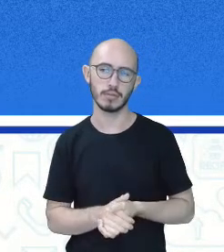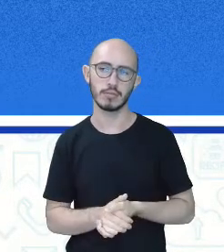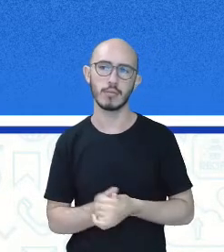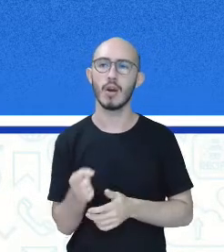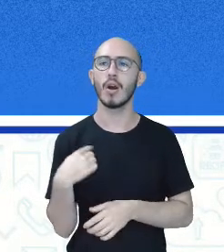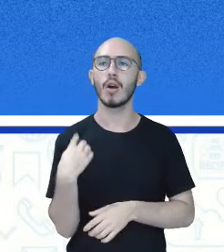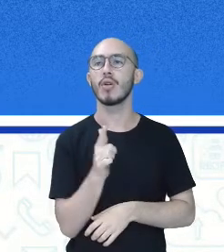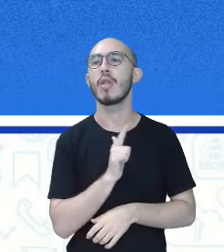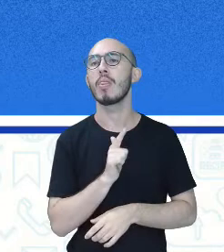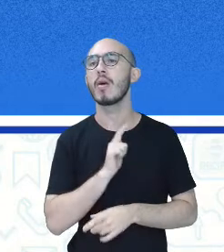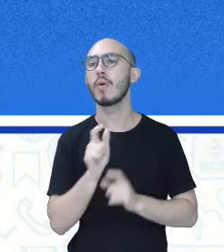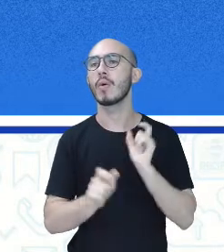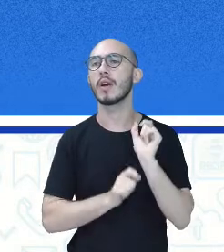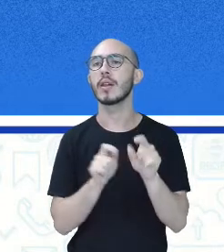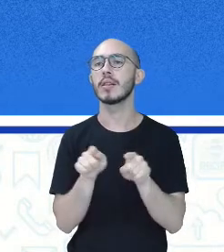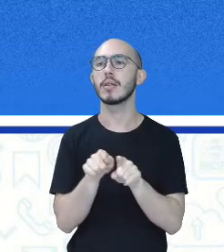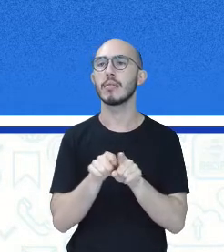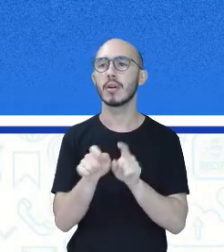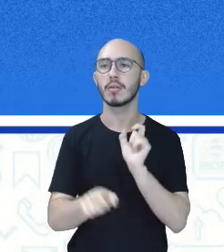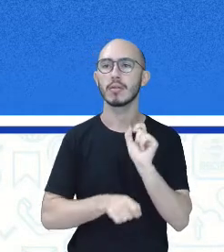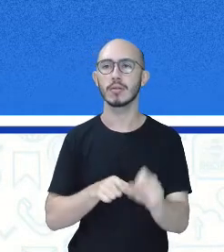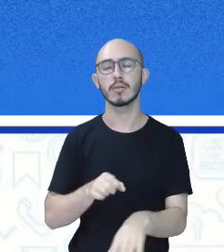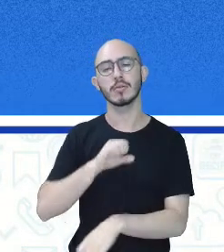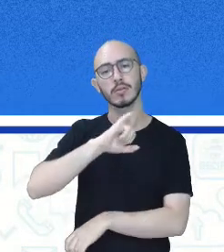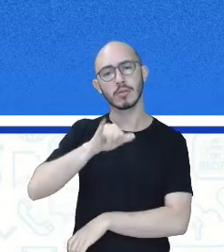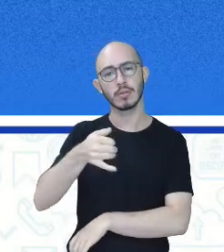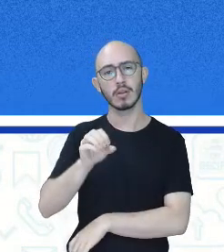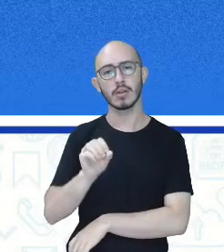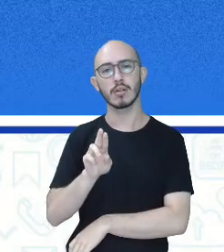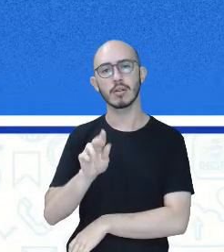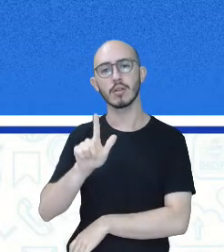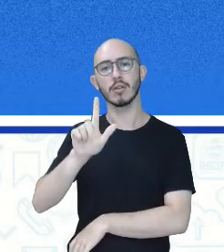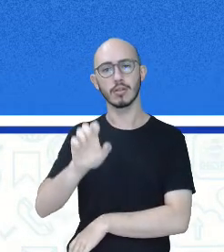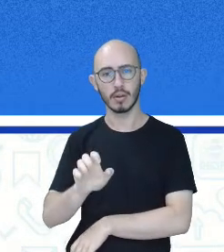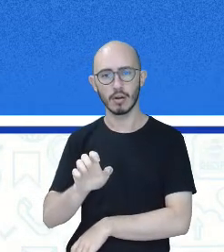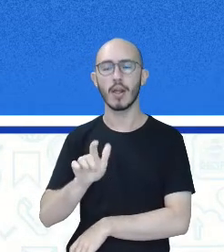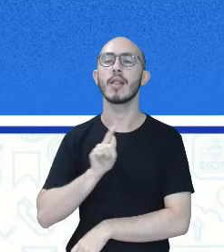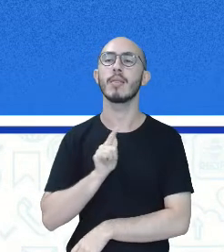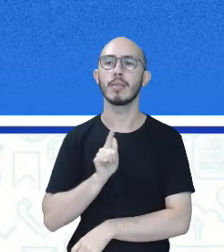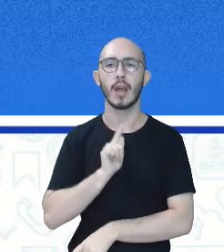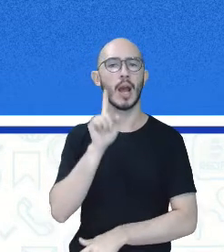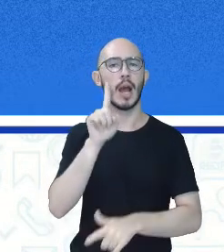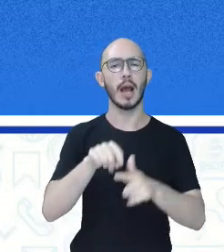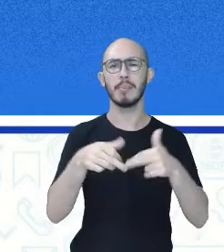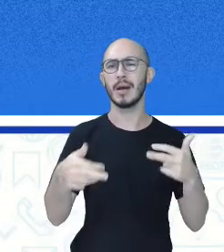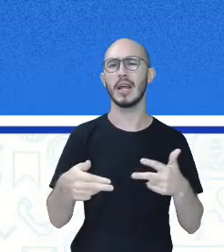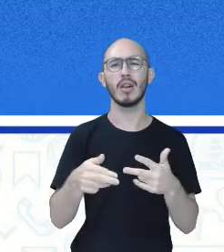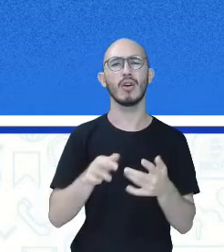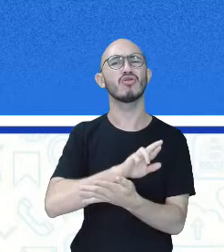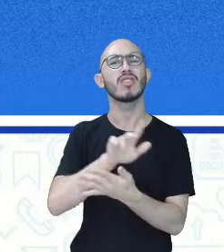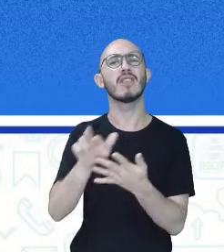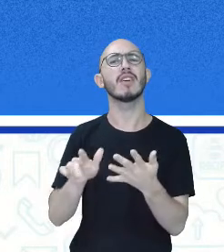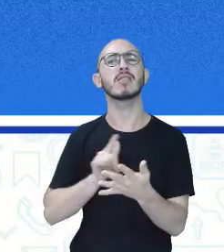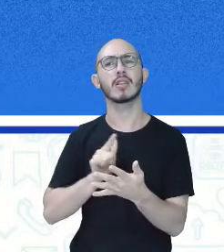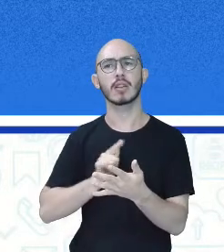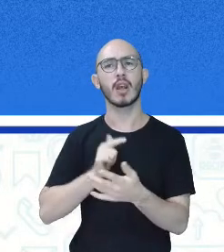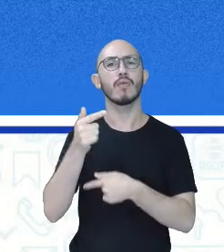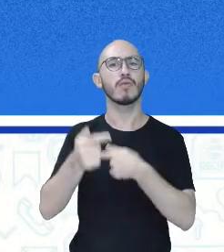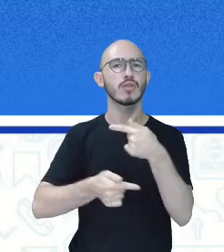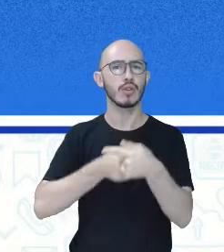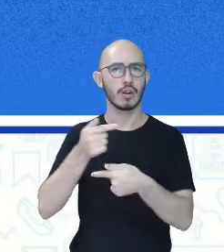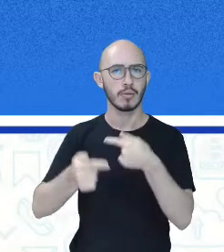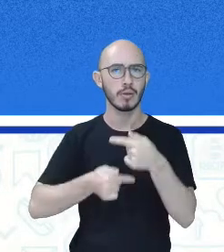nós temos também o efeito Joule. Então, vários aparelhos da nossa casa têm seu